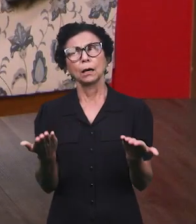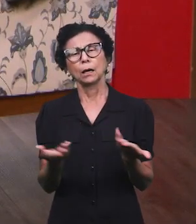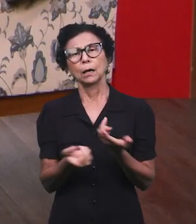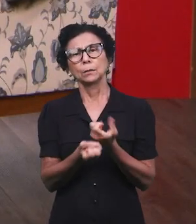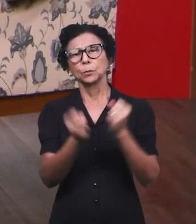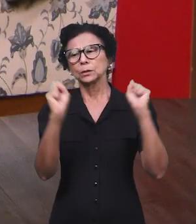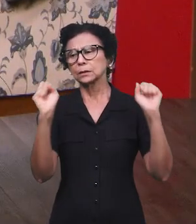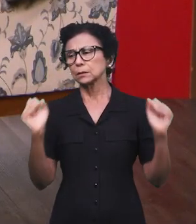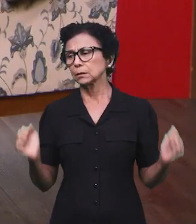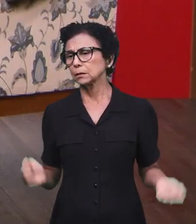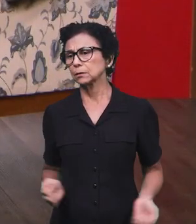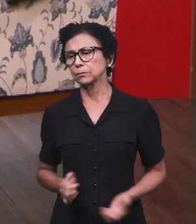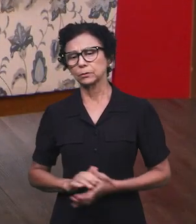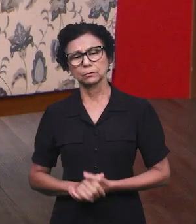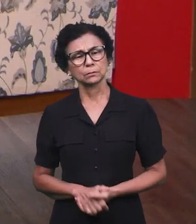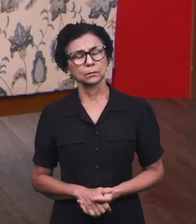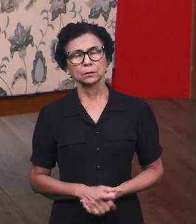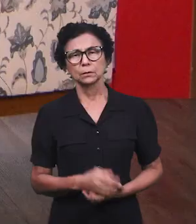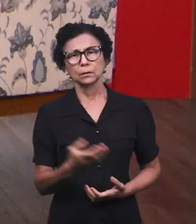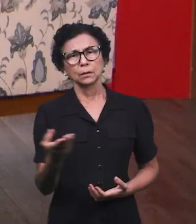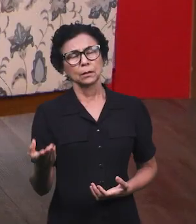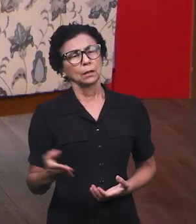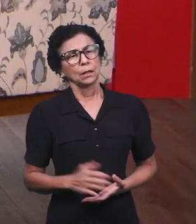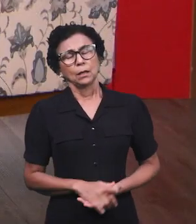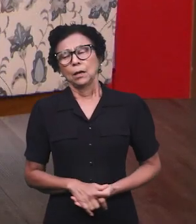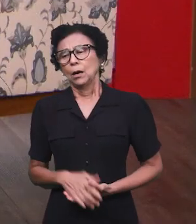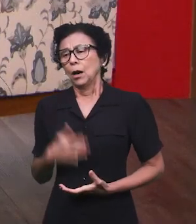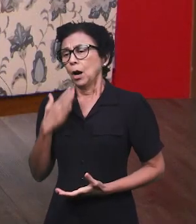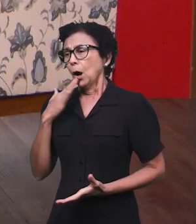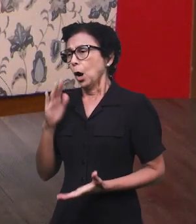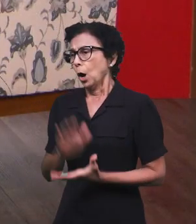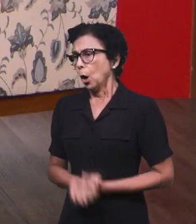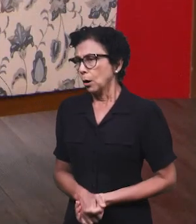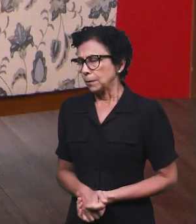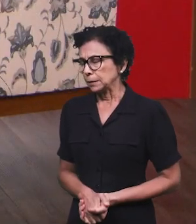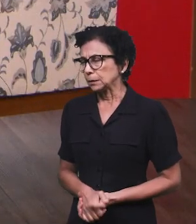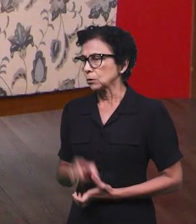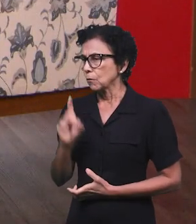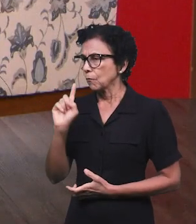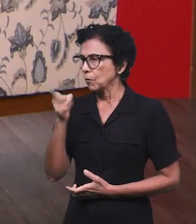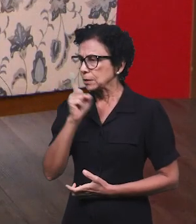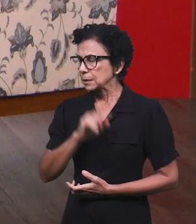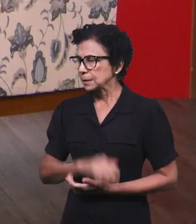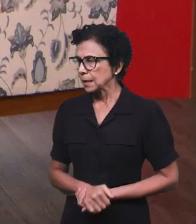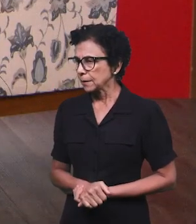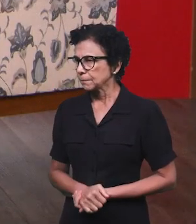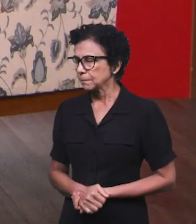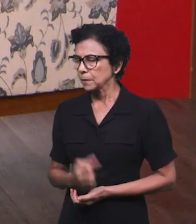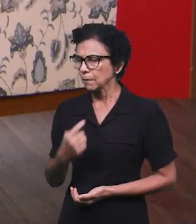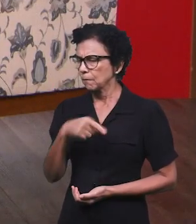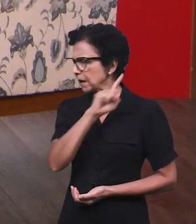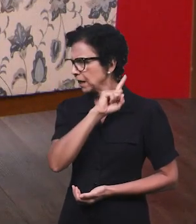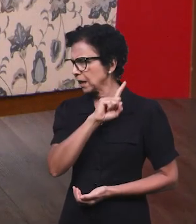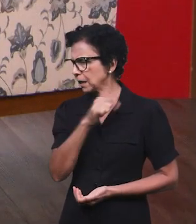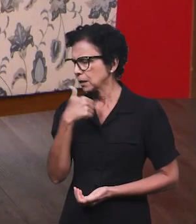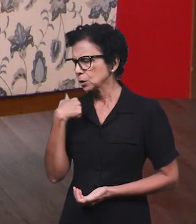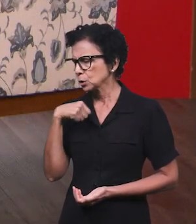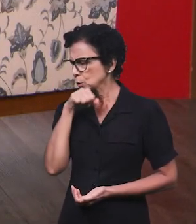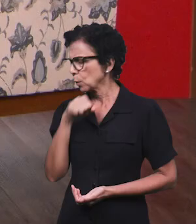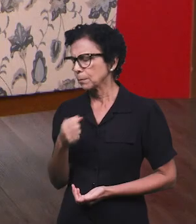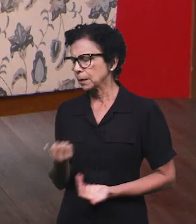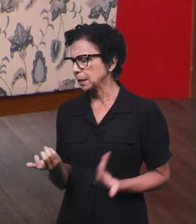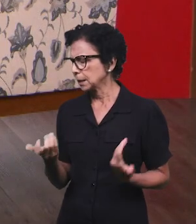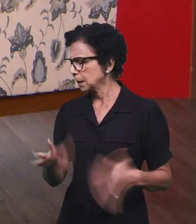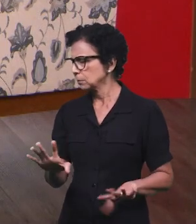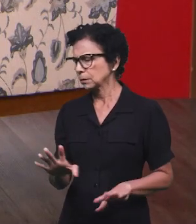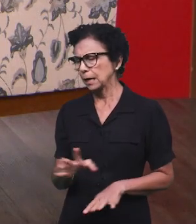possível você dizer, não, olha, para o marido, não, você convive lá com sua mãe, e eu não quero conviver com